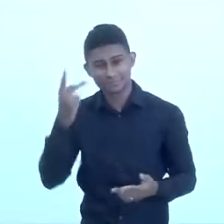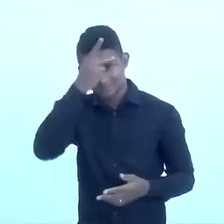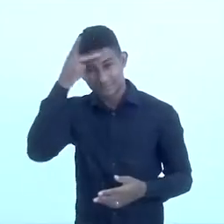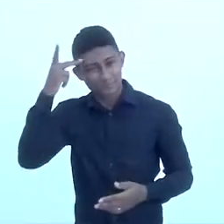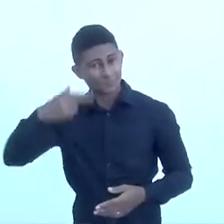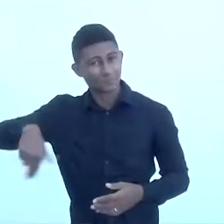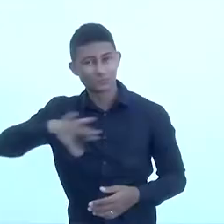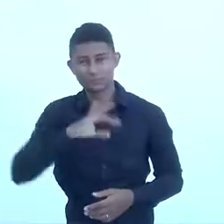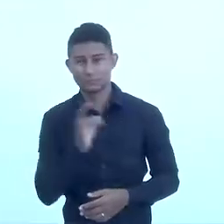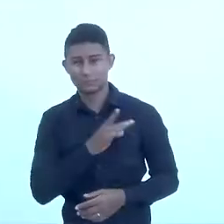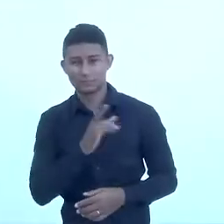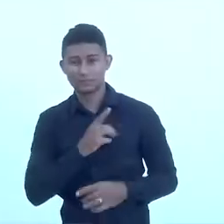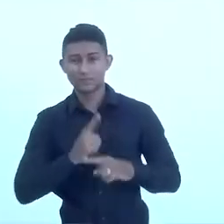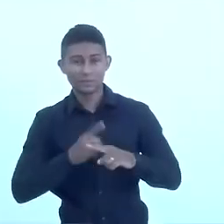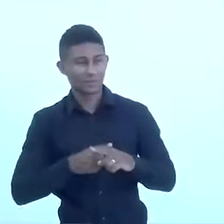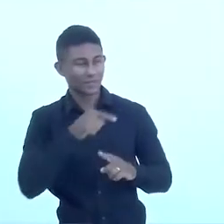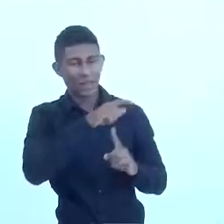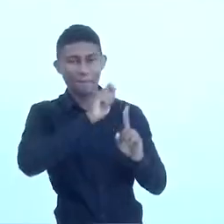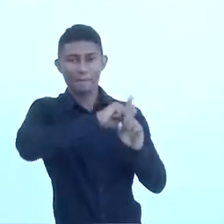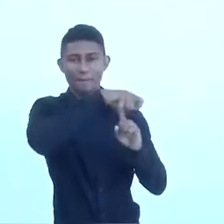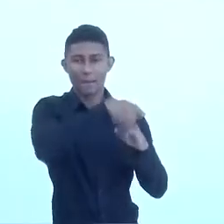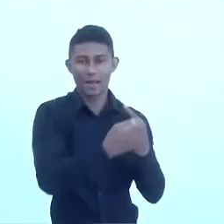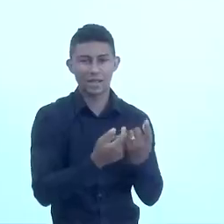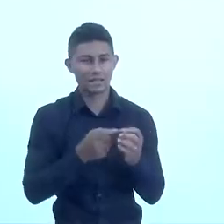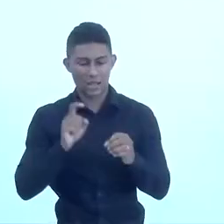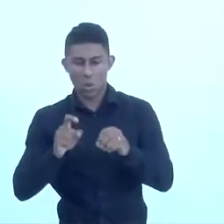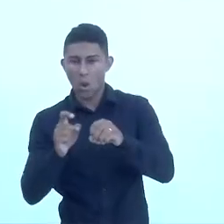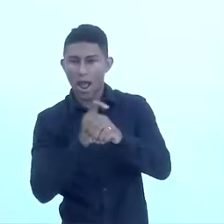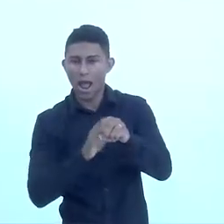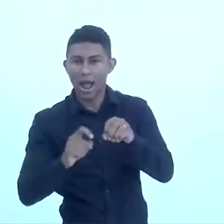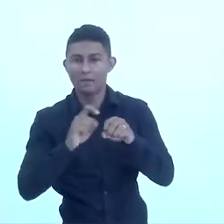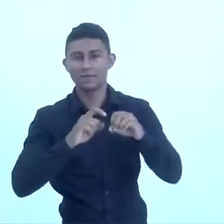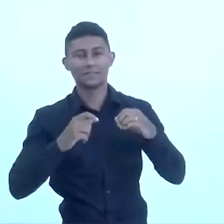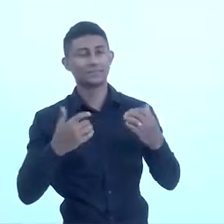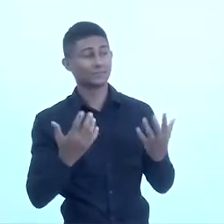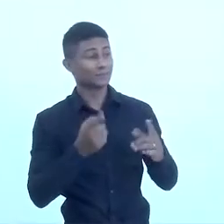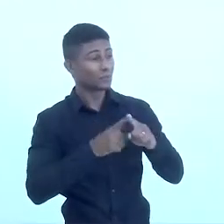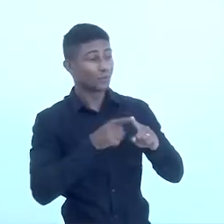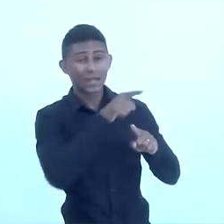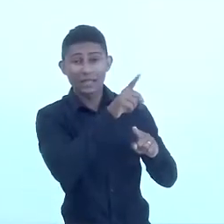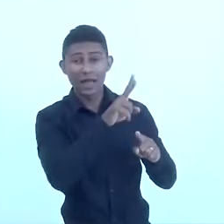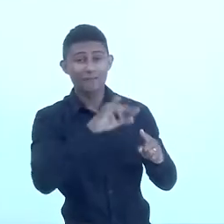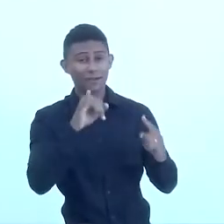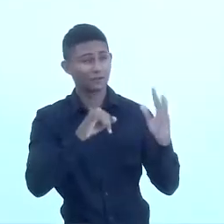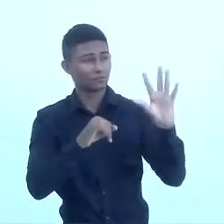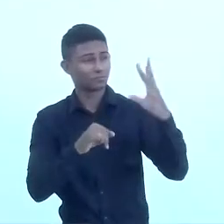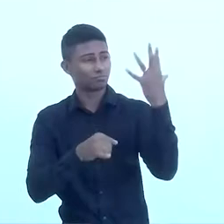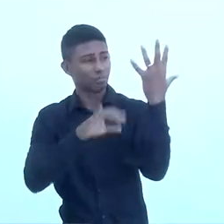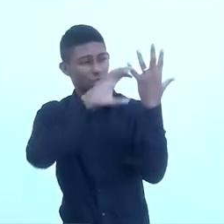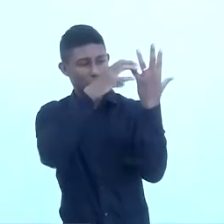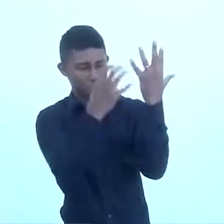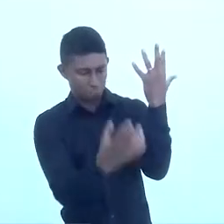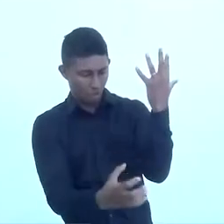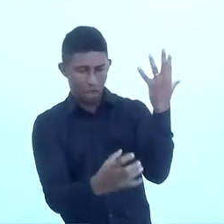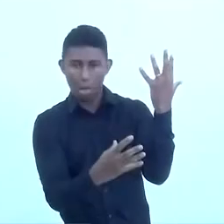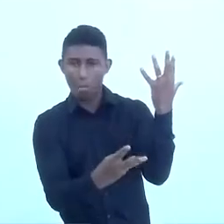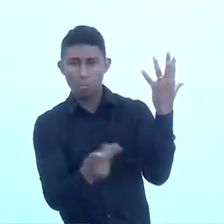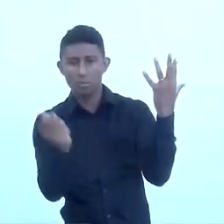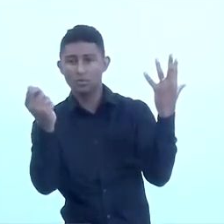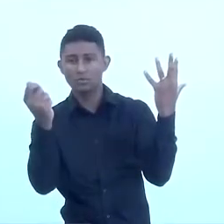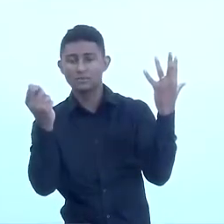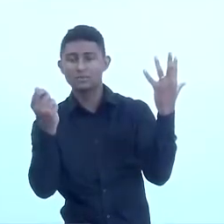aquela goiaba, aquela jabuticaba que está estragando ao sentido da propriedade. É uma contestação